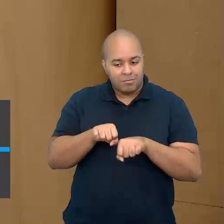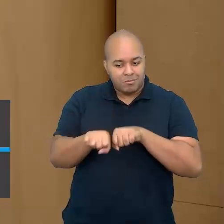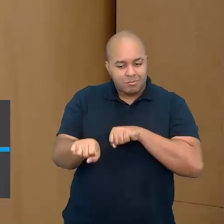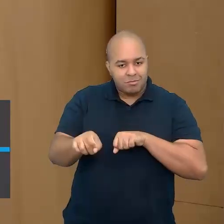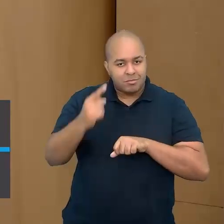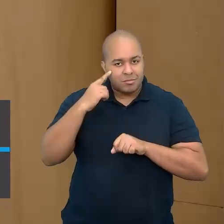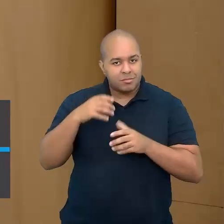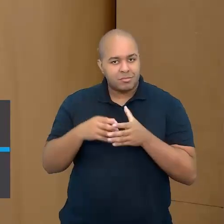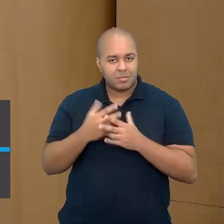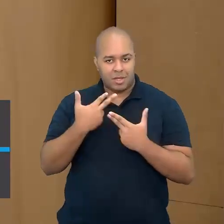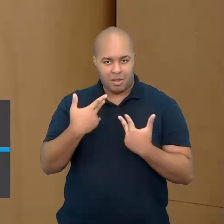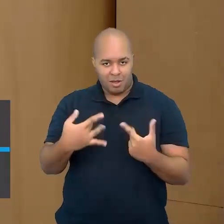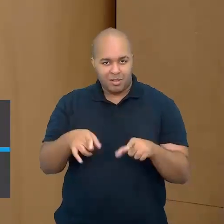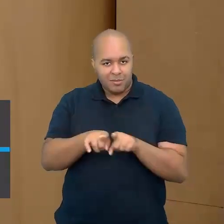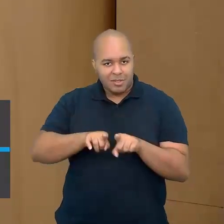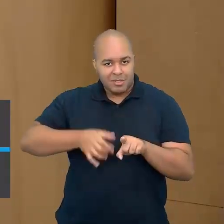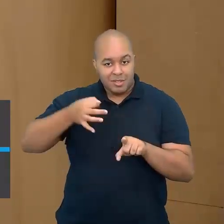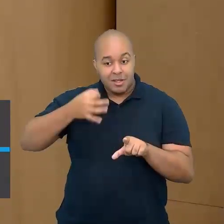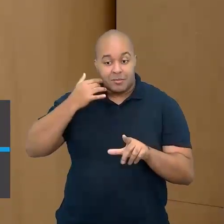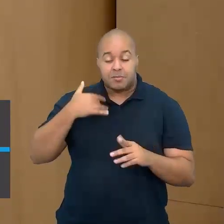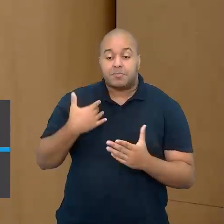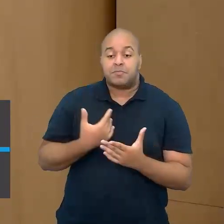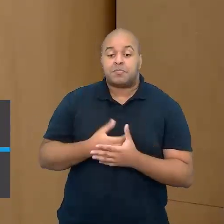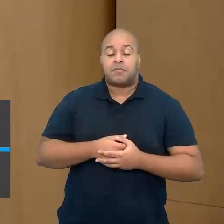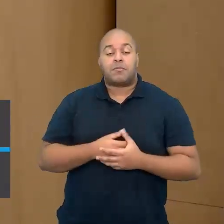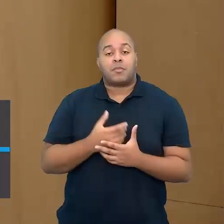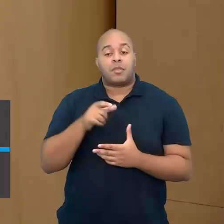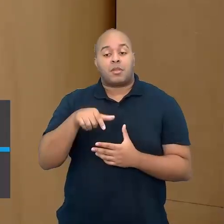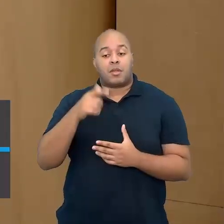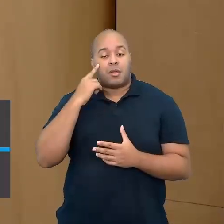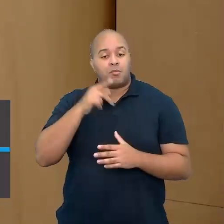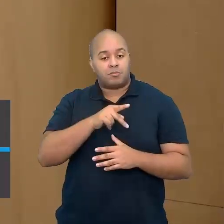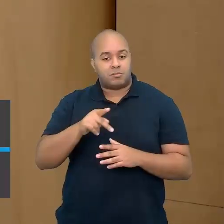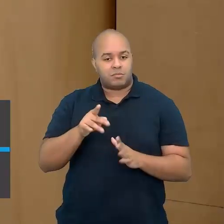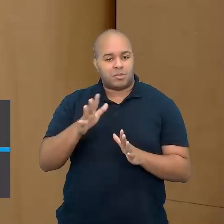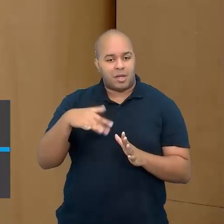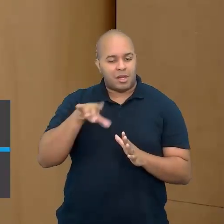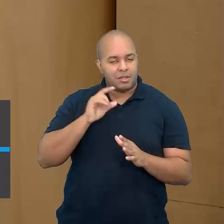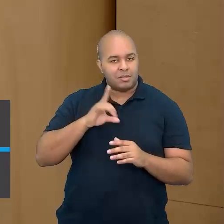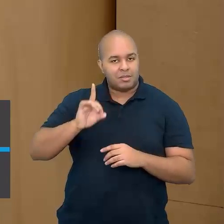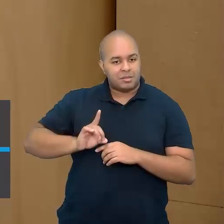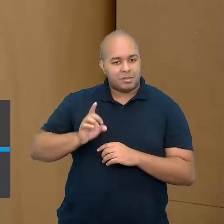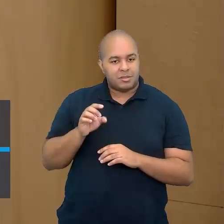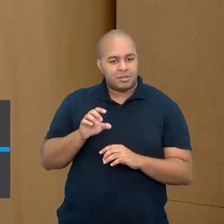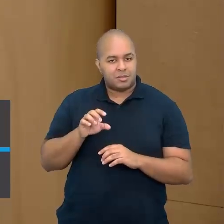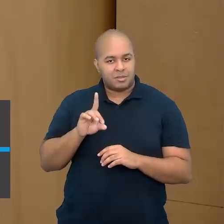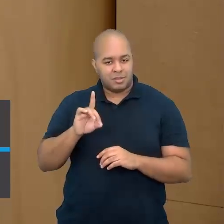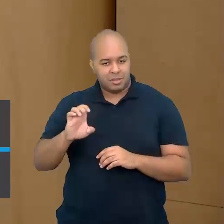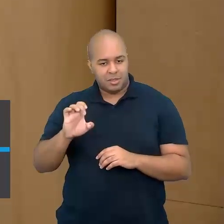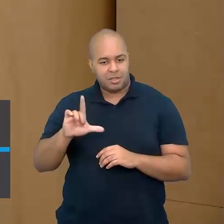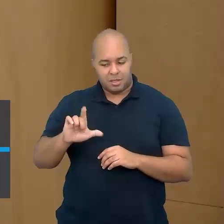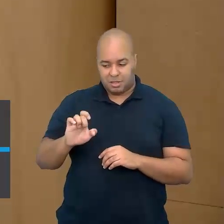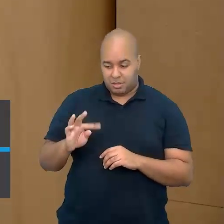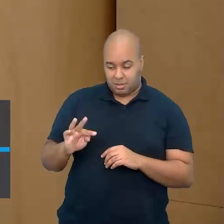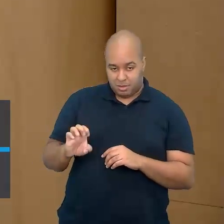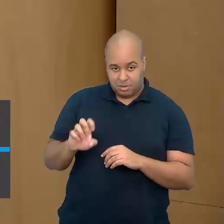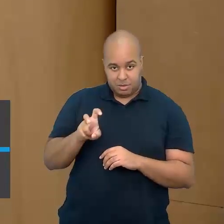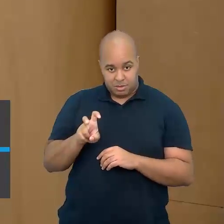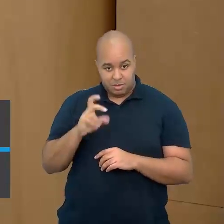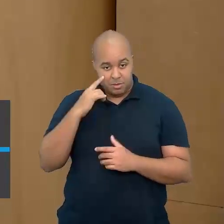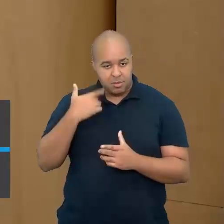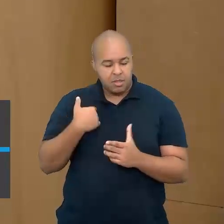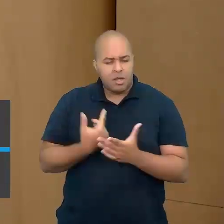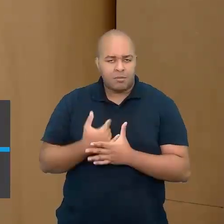na equipe de linguagens também sou professora da Diretoria de Ensino Leste 5